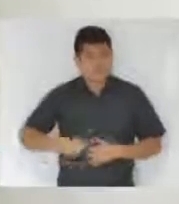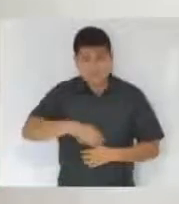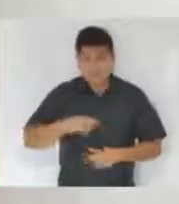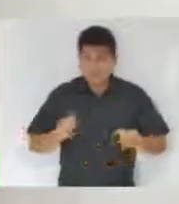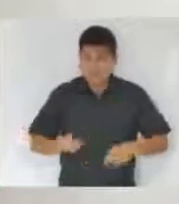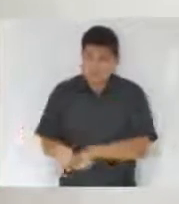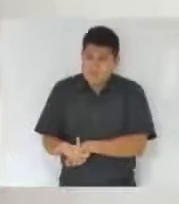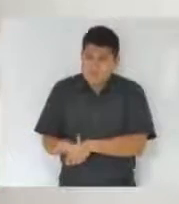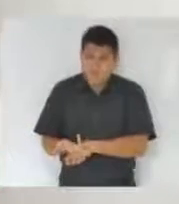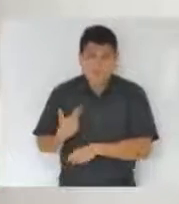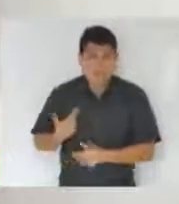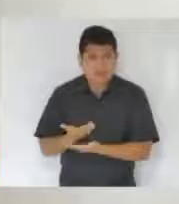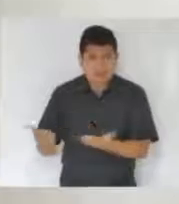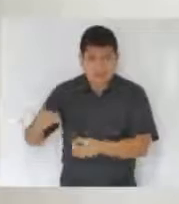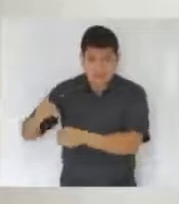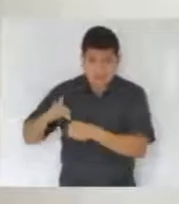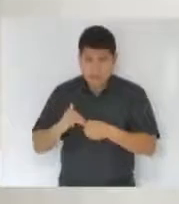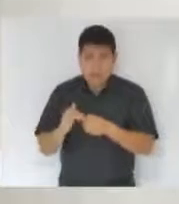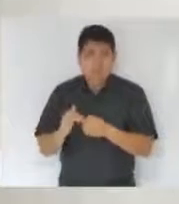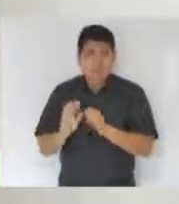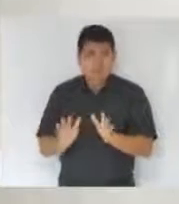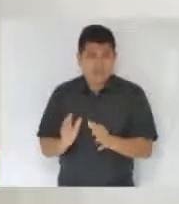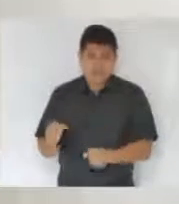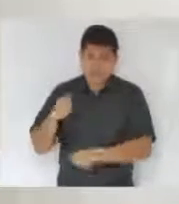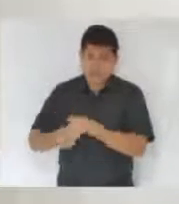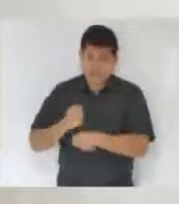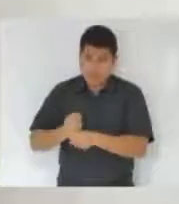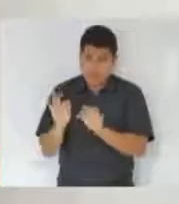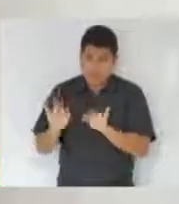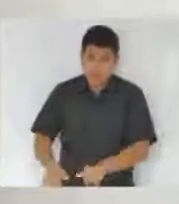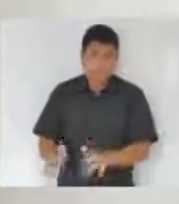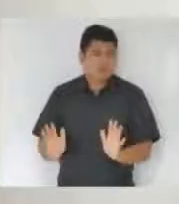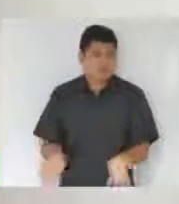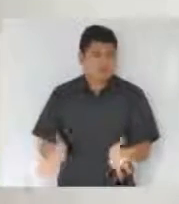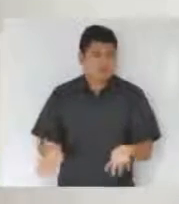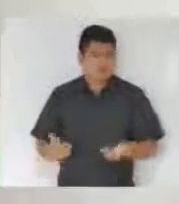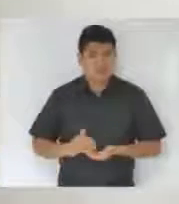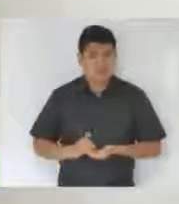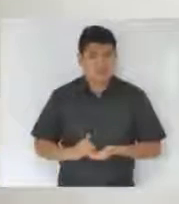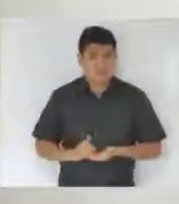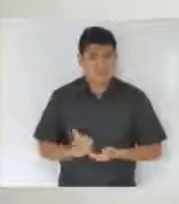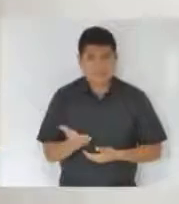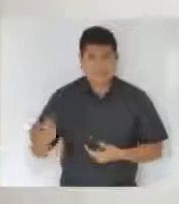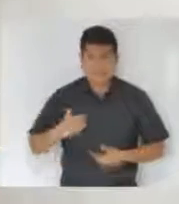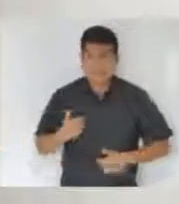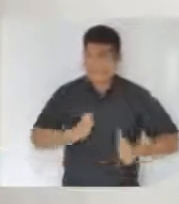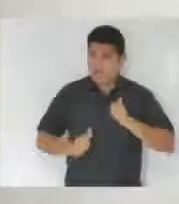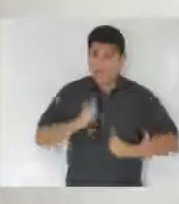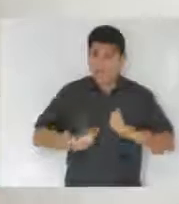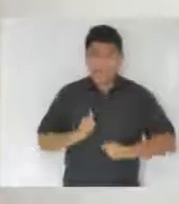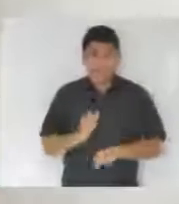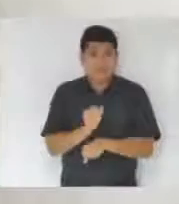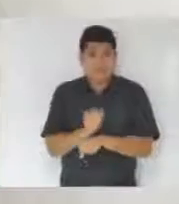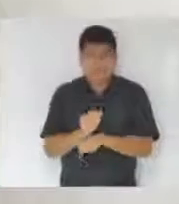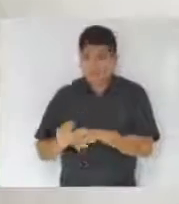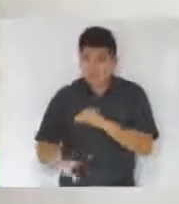Os municípios todos estão encerrando o ano, deputado Felipe Estevão, e todos ávidos, esperando aquelas emendinhas, todos com as